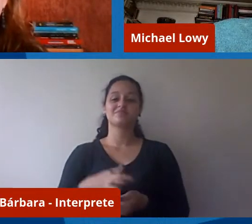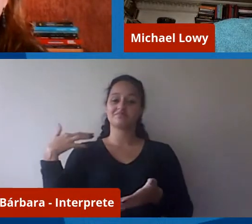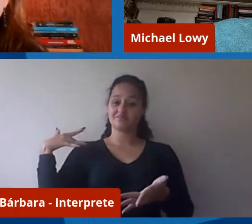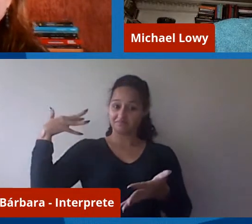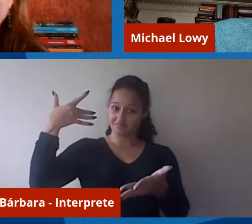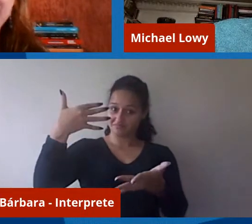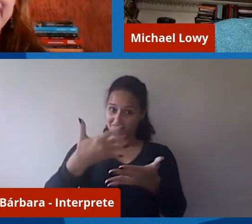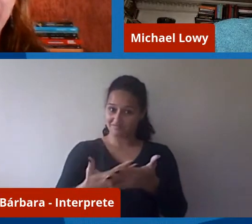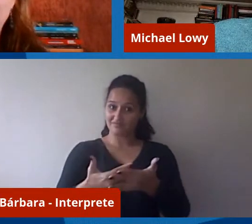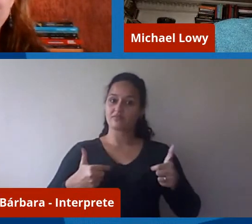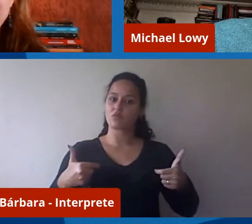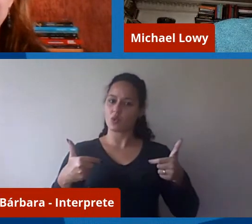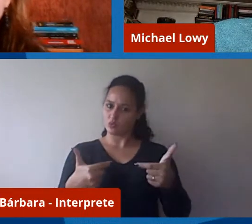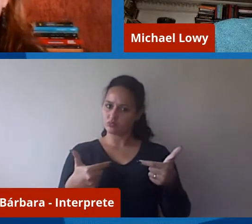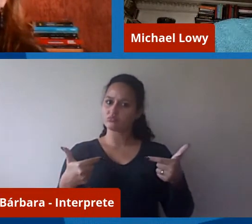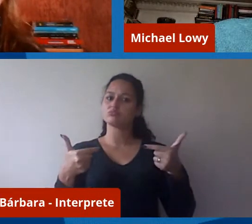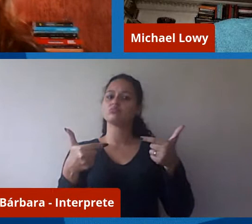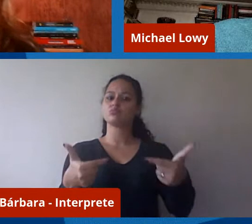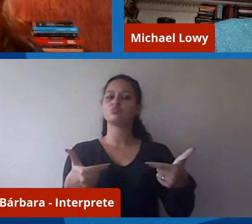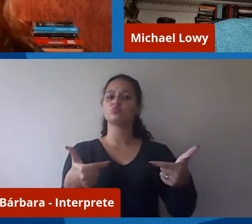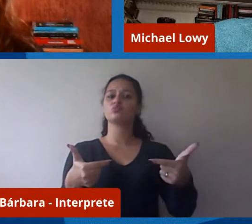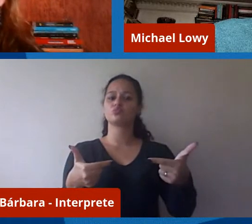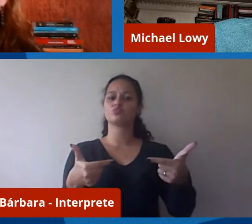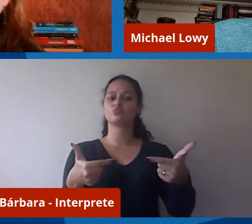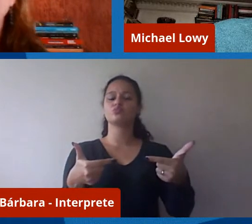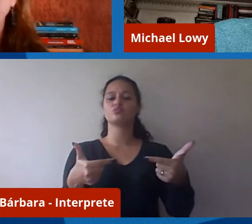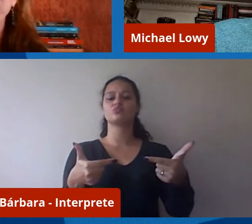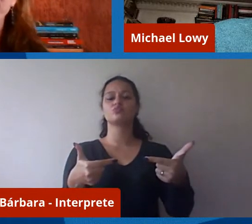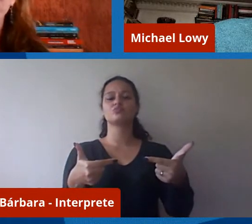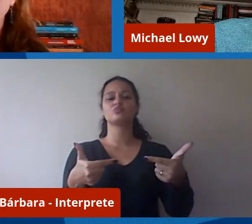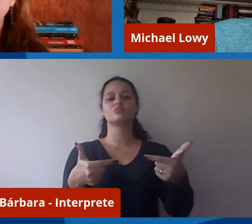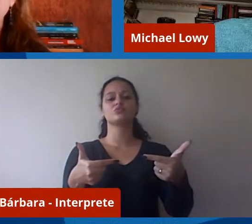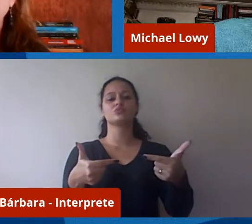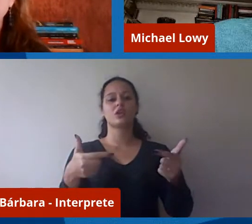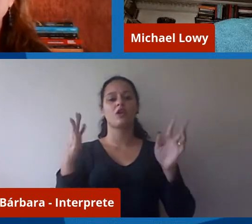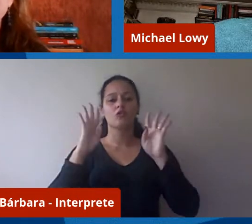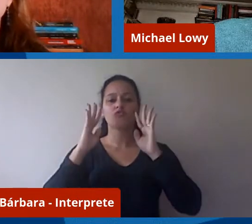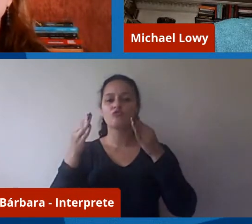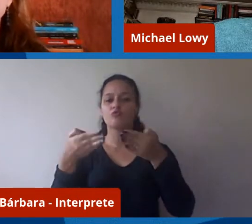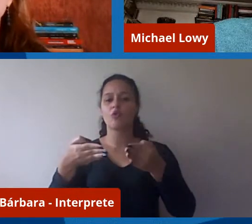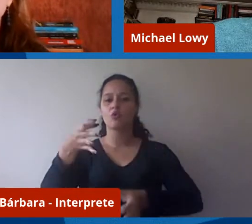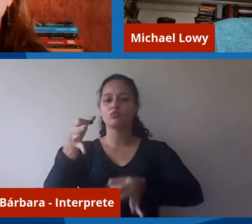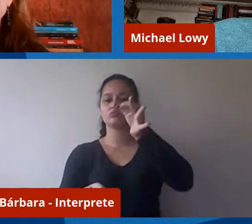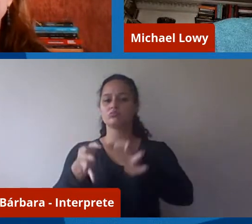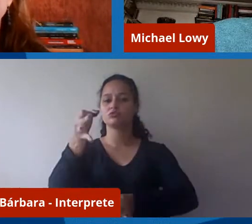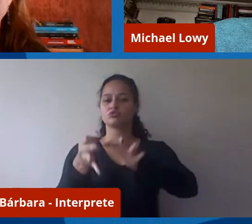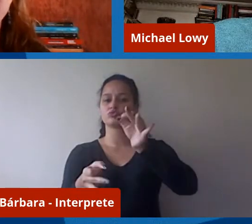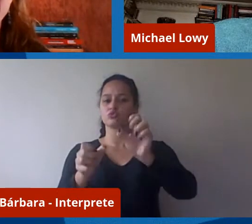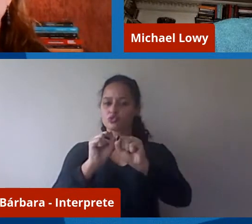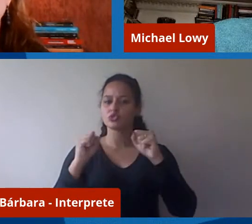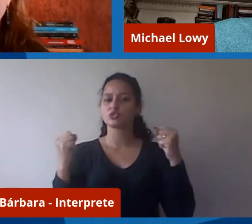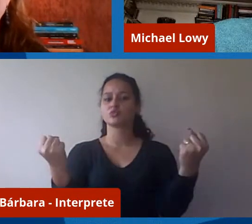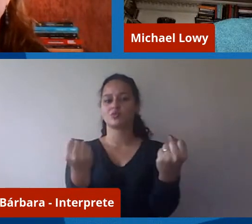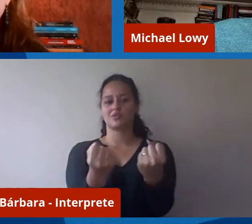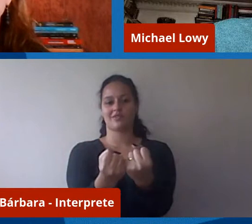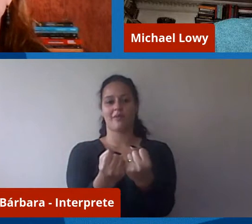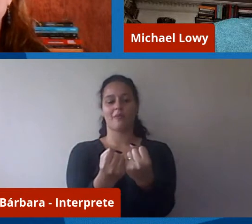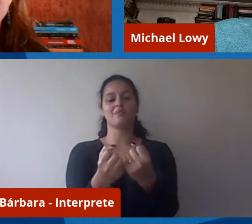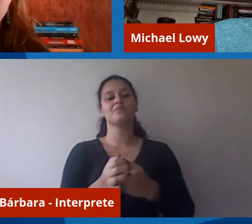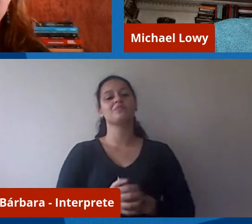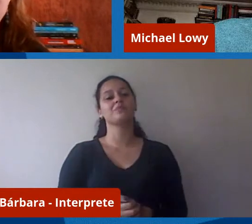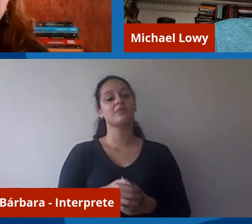como militante das causas em prol da justiça social. Nos anos